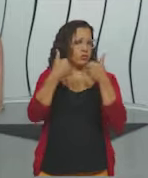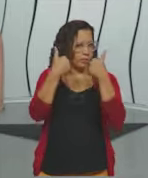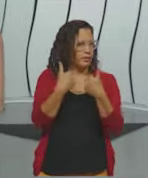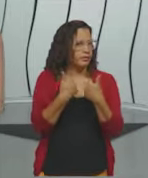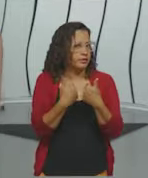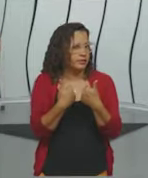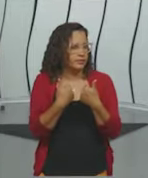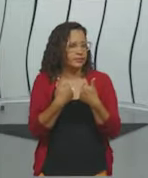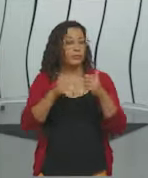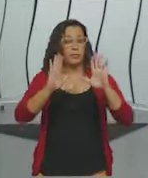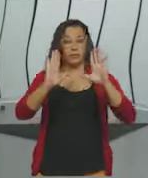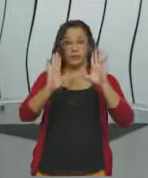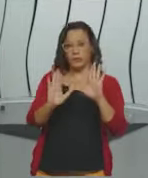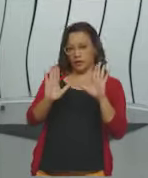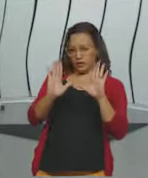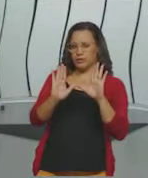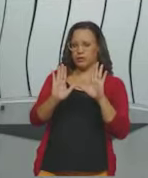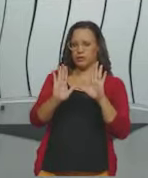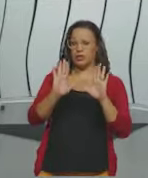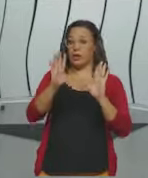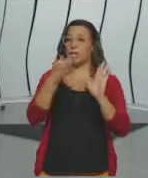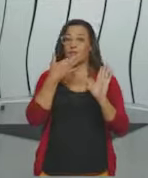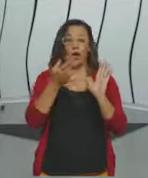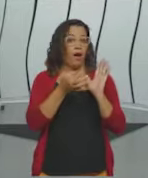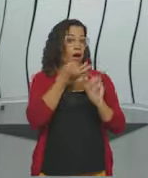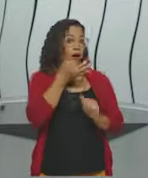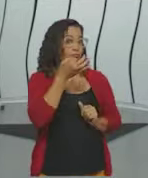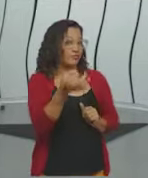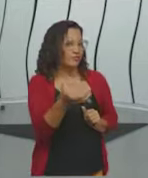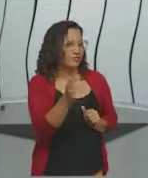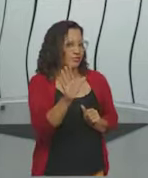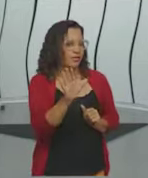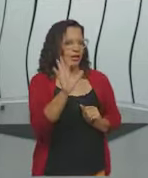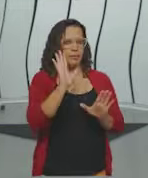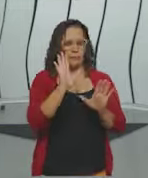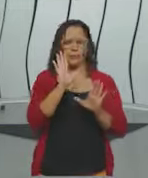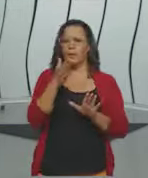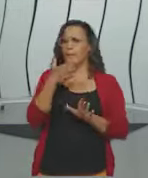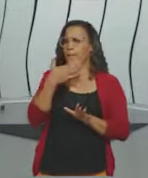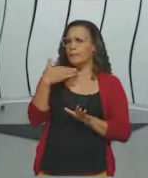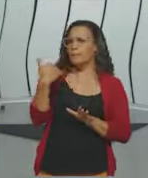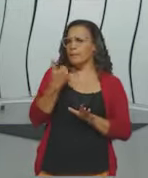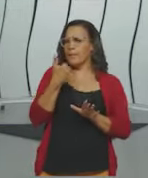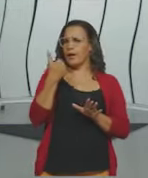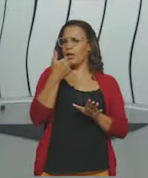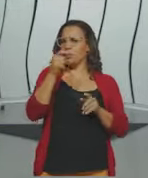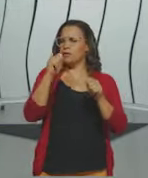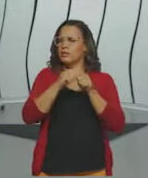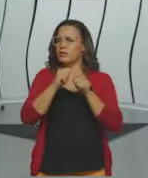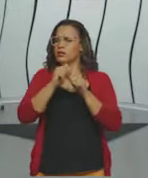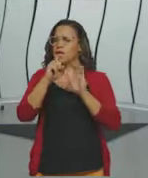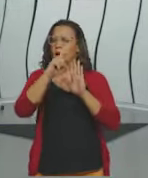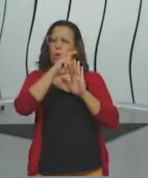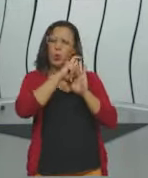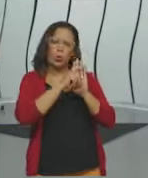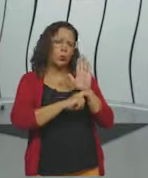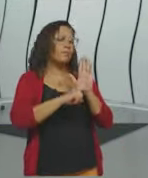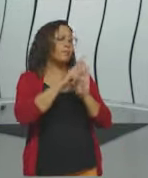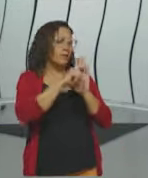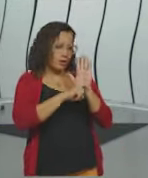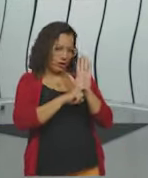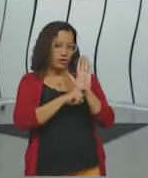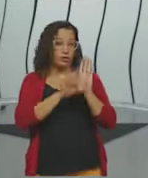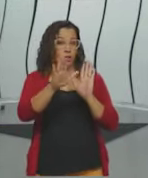Beleza? Mas vou retomar a dica. É mais fácil fazermos um texto em que